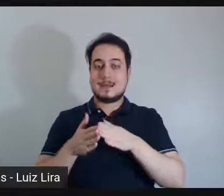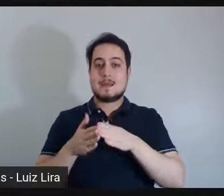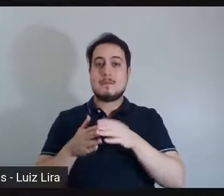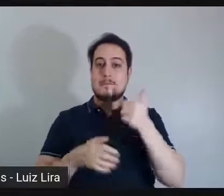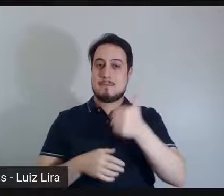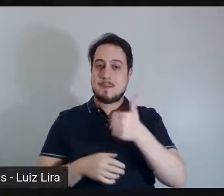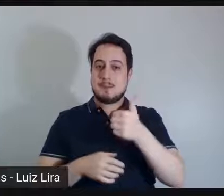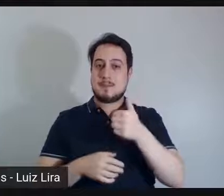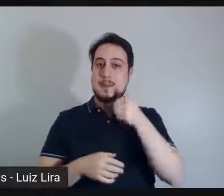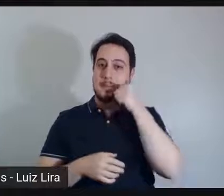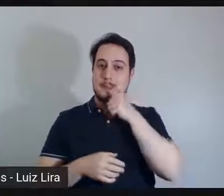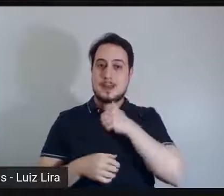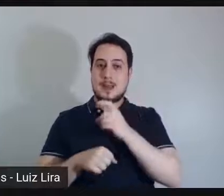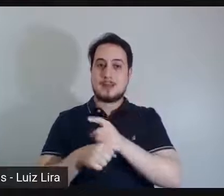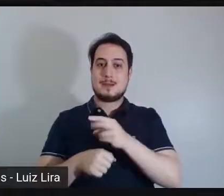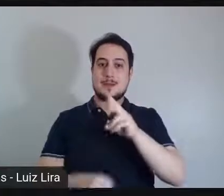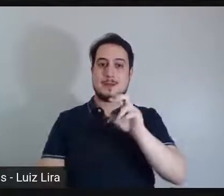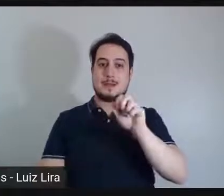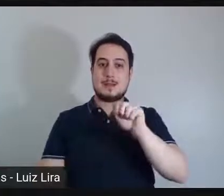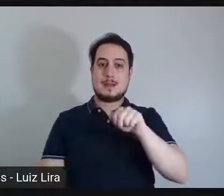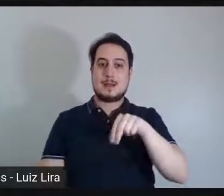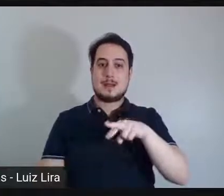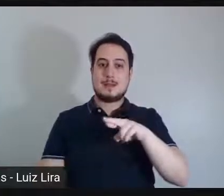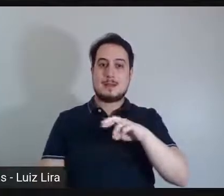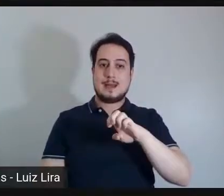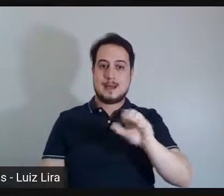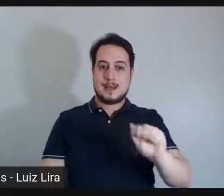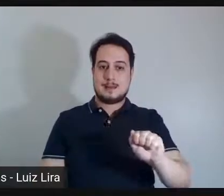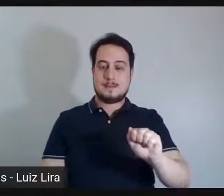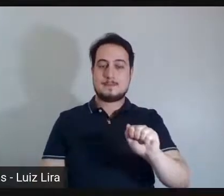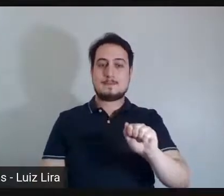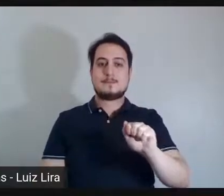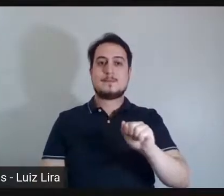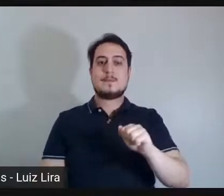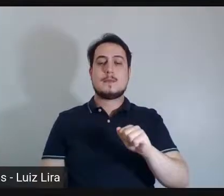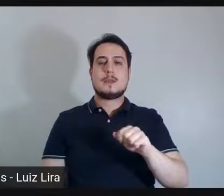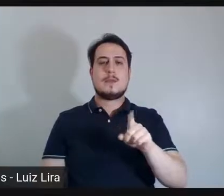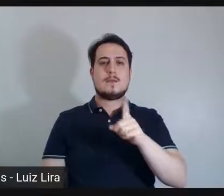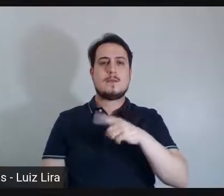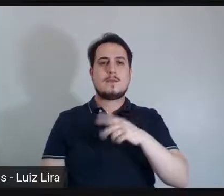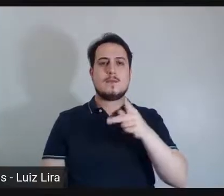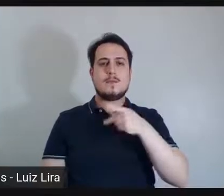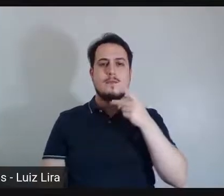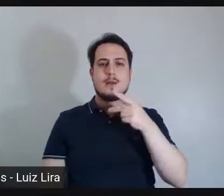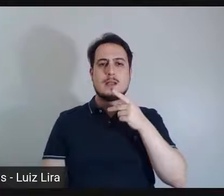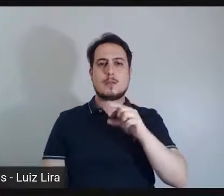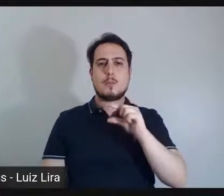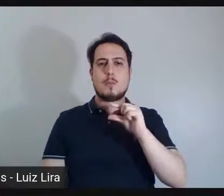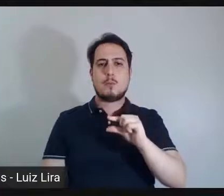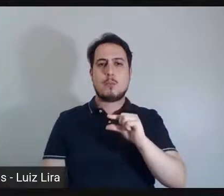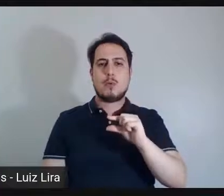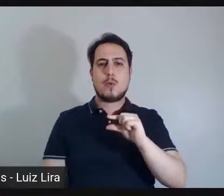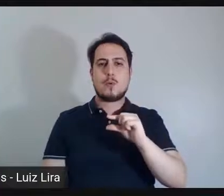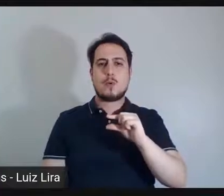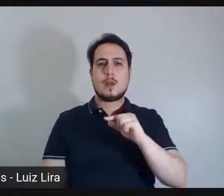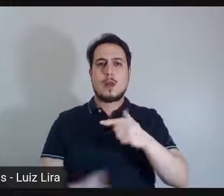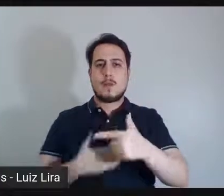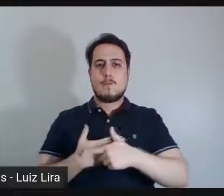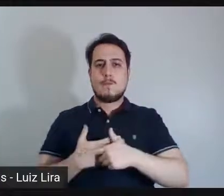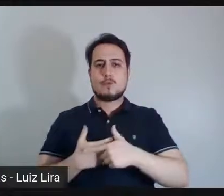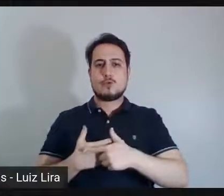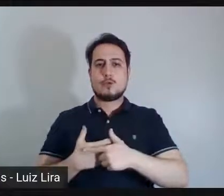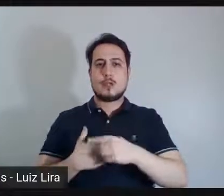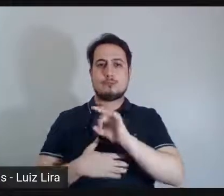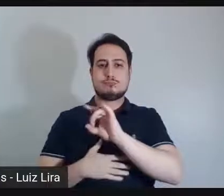Andréa, e eu queria, até para a gente situar um pouquinho o debate, que vocês falassem um pouquinho da atuação funcional, profissional de